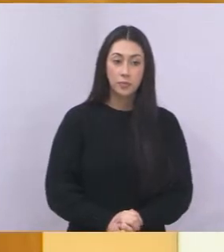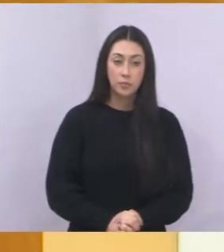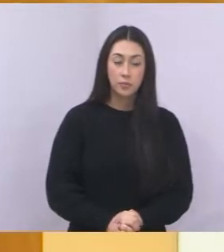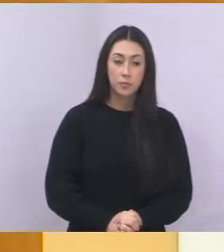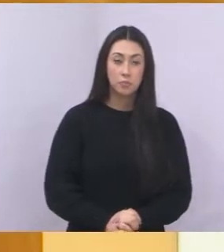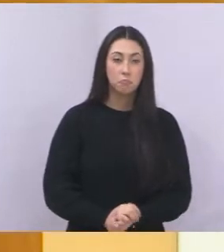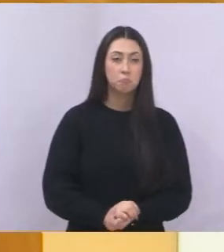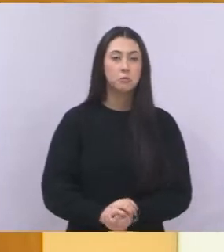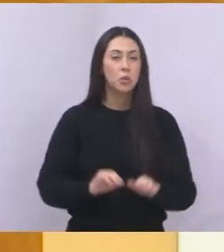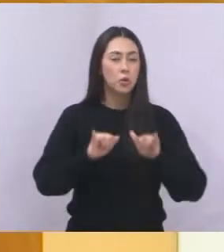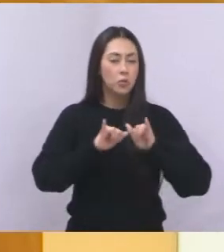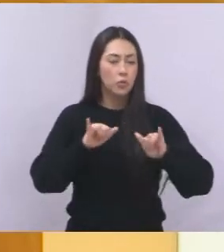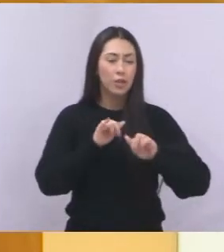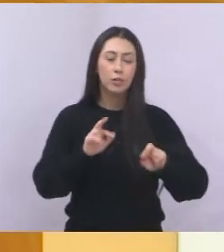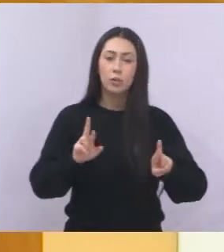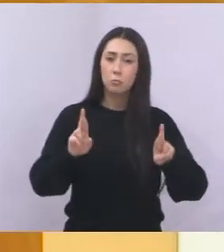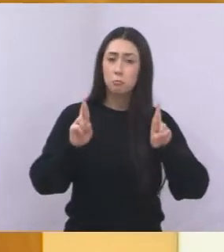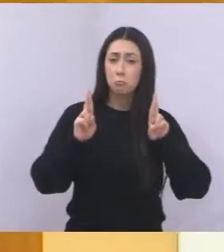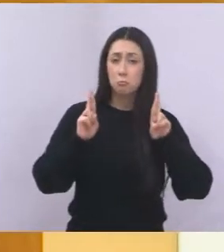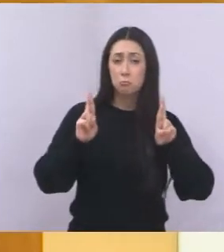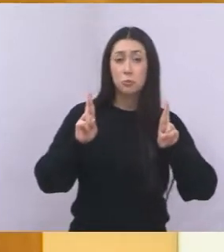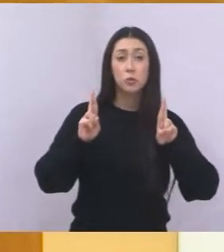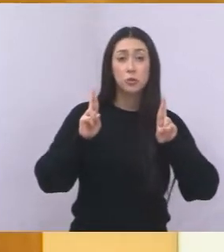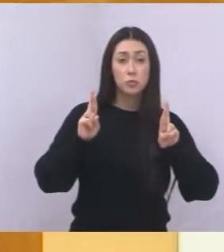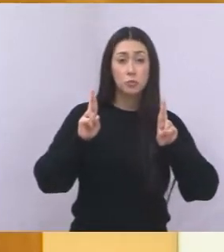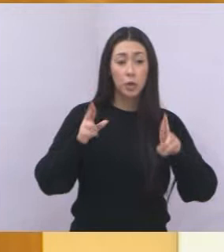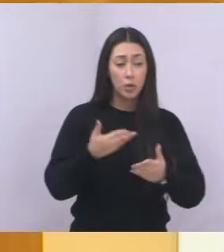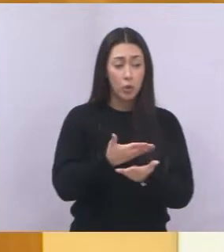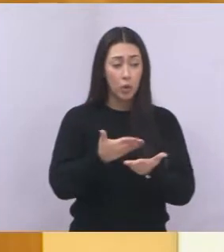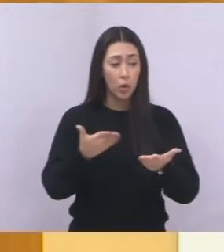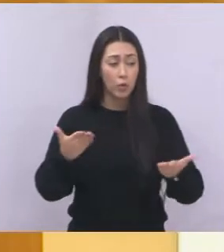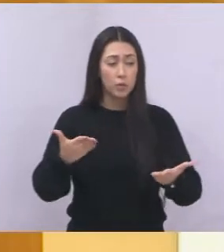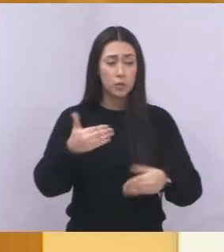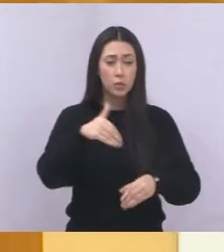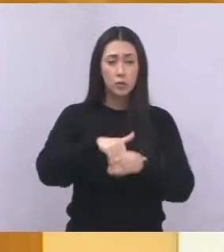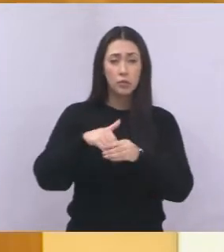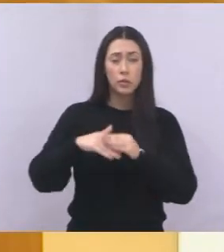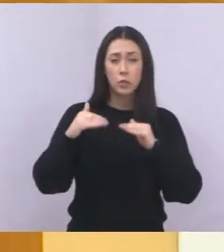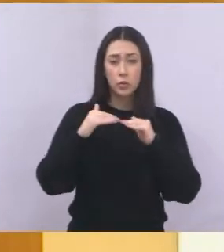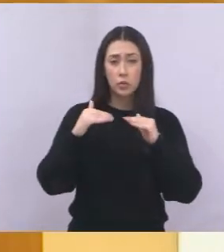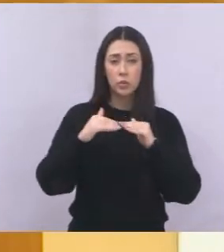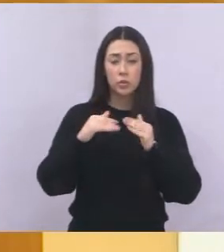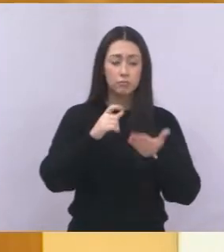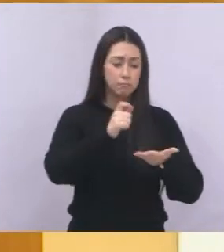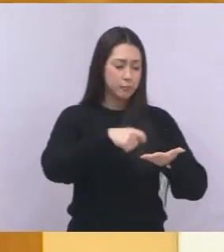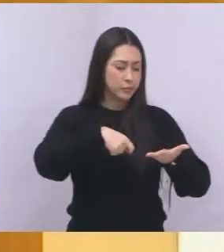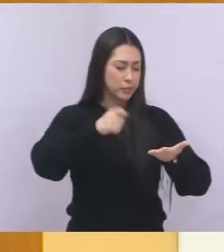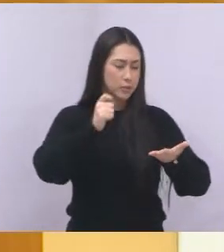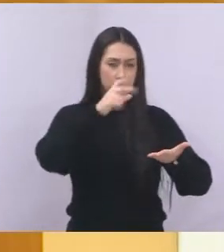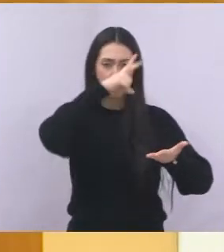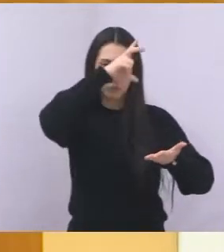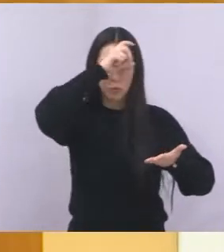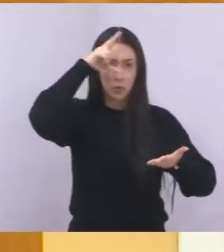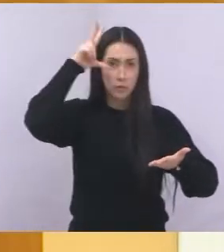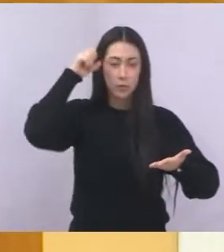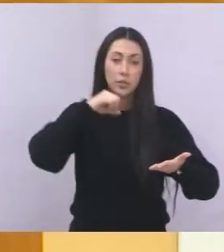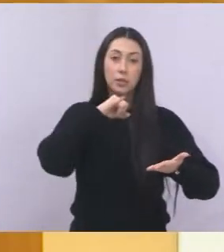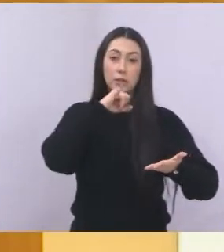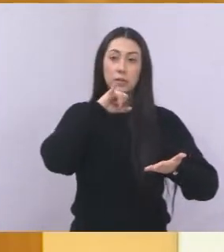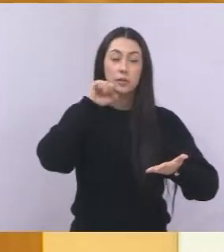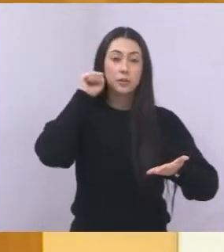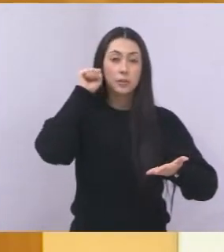Reitero meu voto de estima e consideração por essa casa. Assina prefeito Isaías José de Santana.